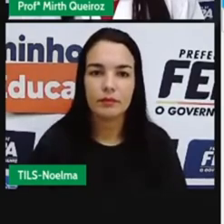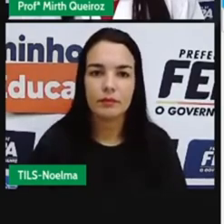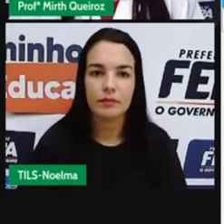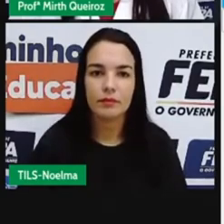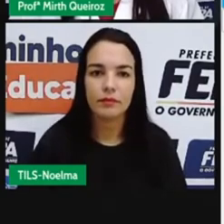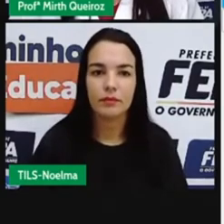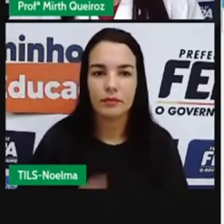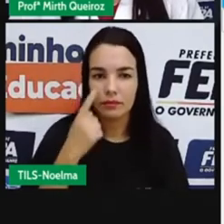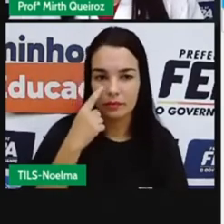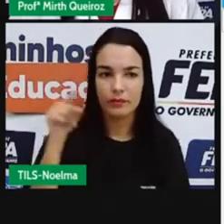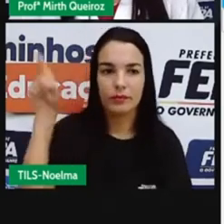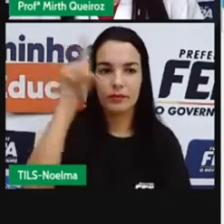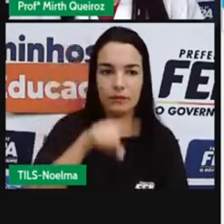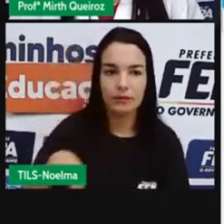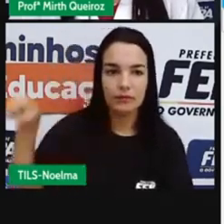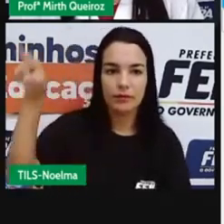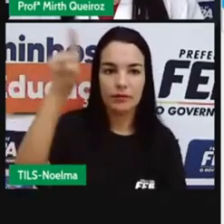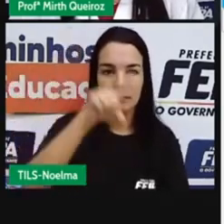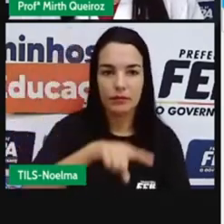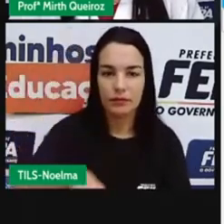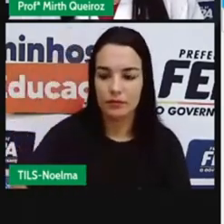Girar.